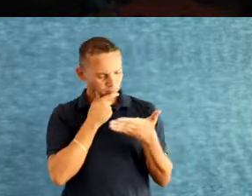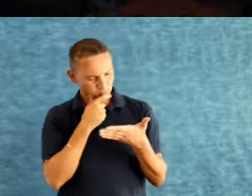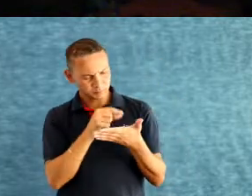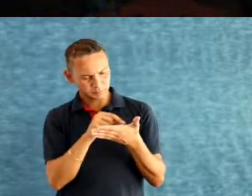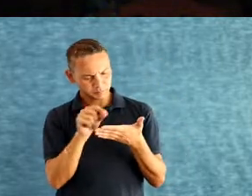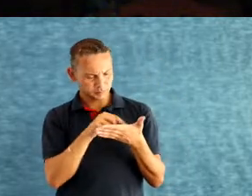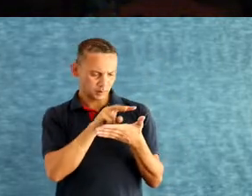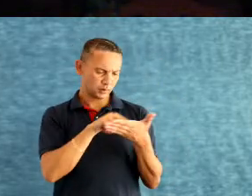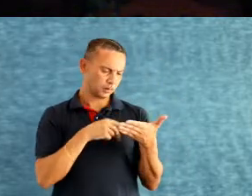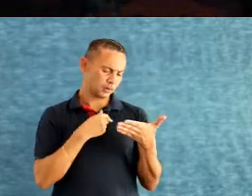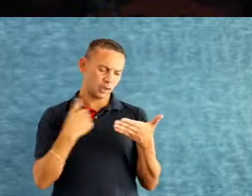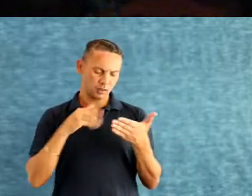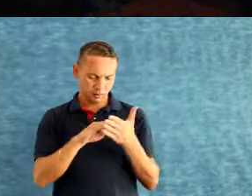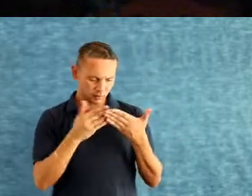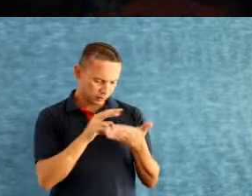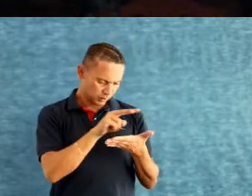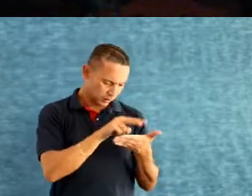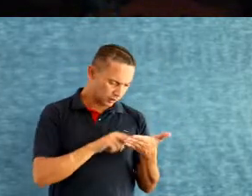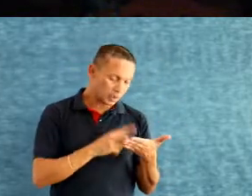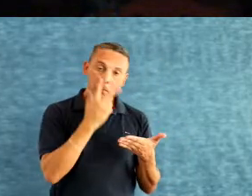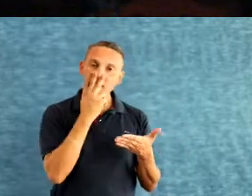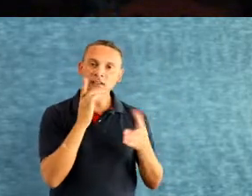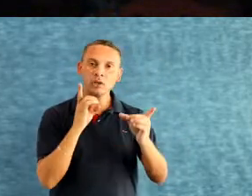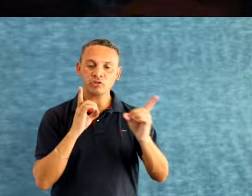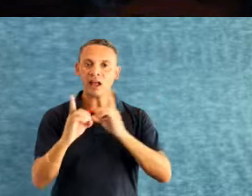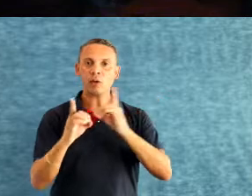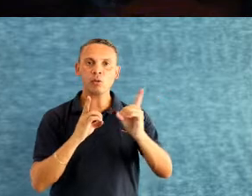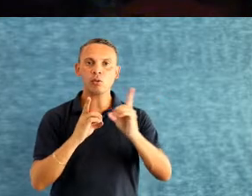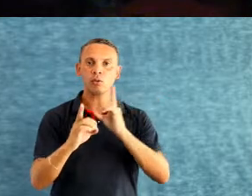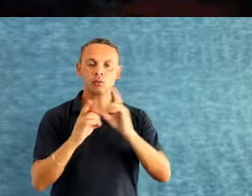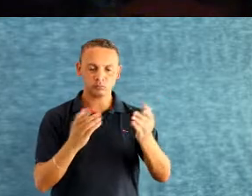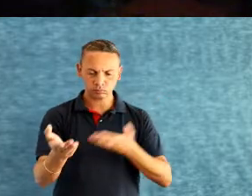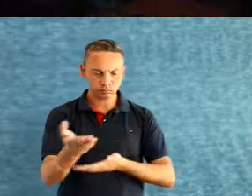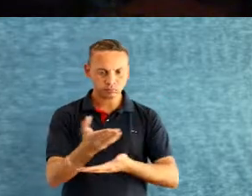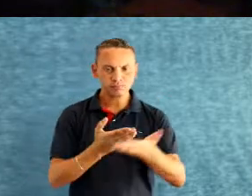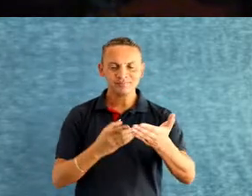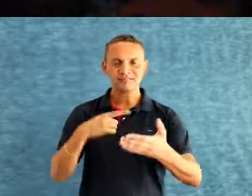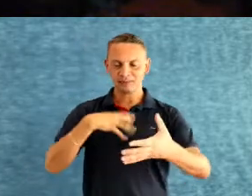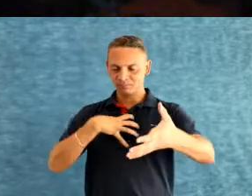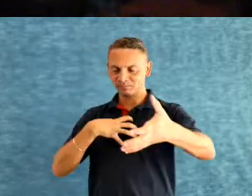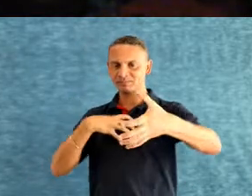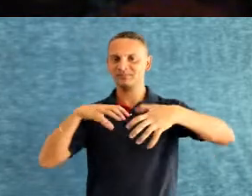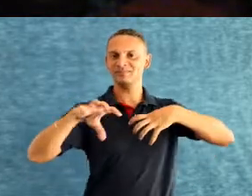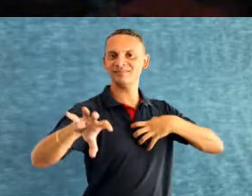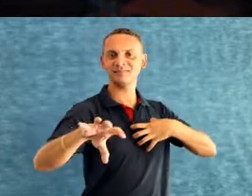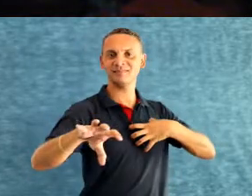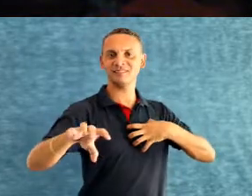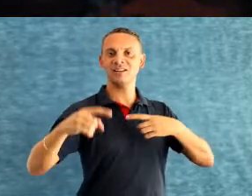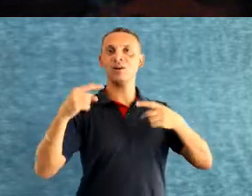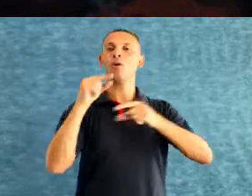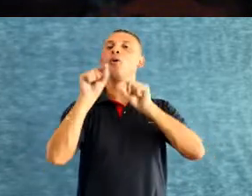si, como peças complementares de um mesmo plano de ação, que seria formar e